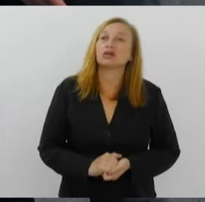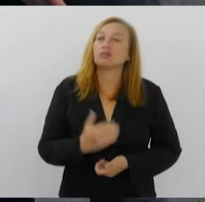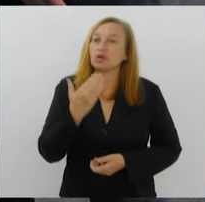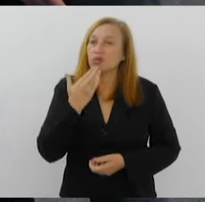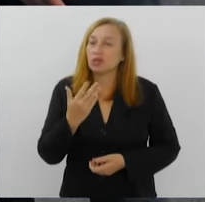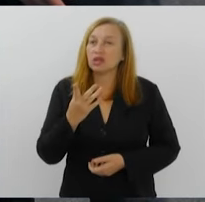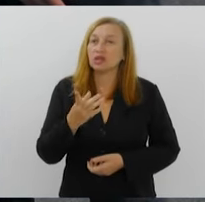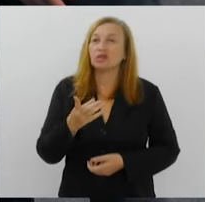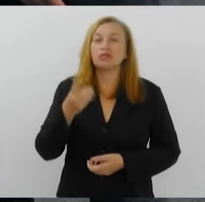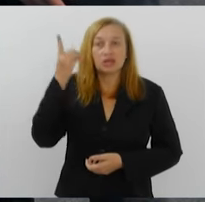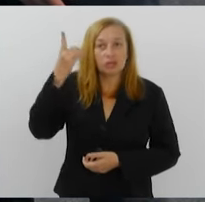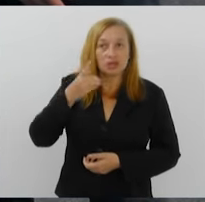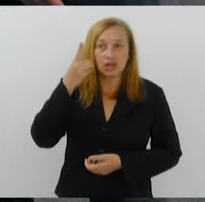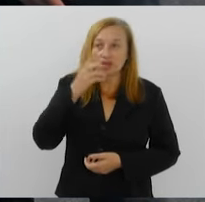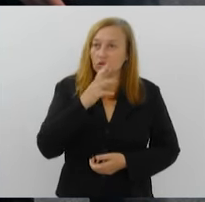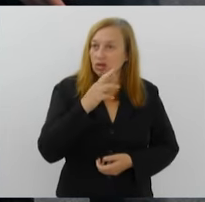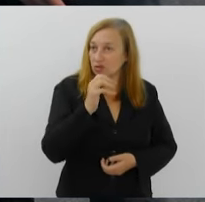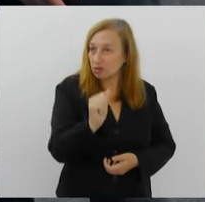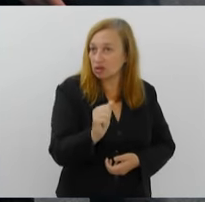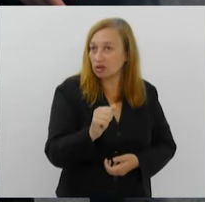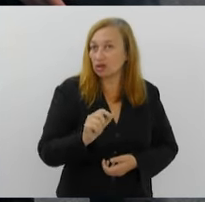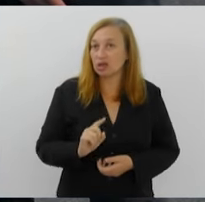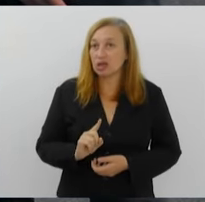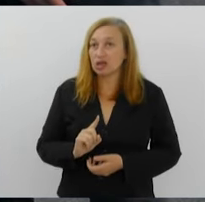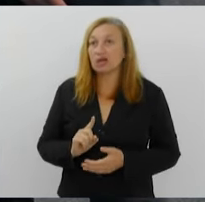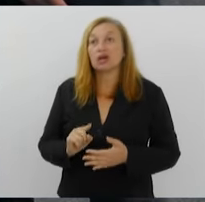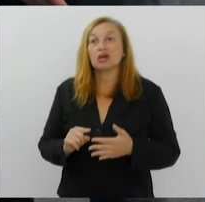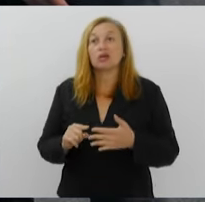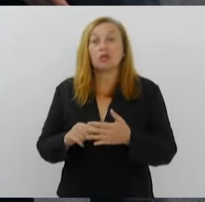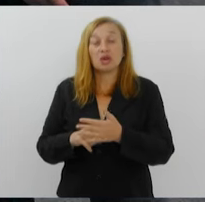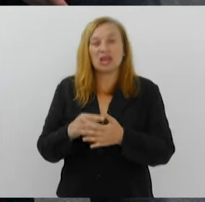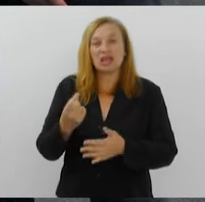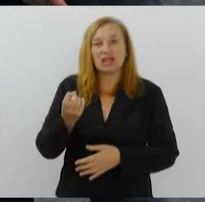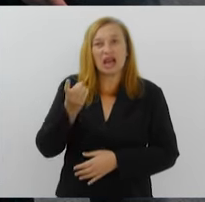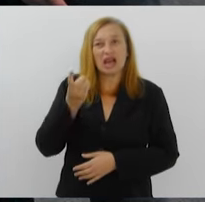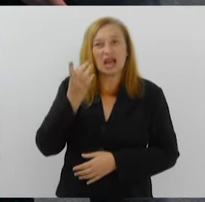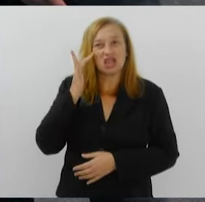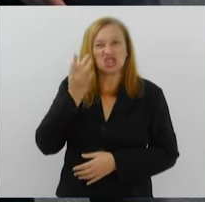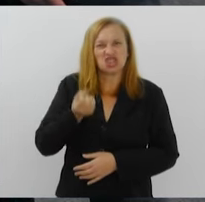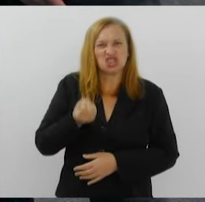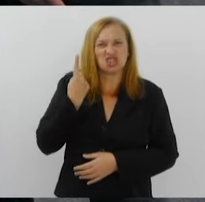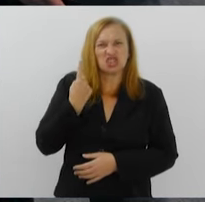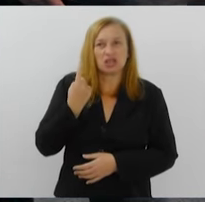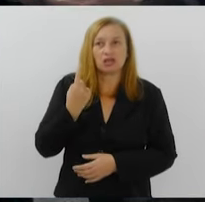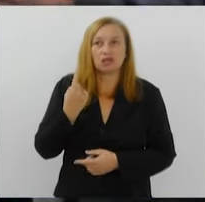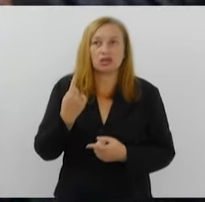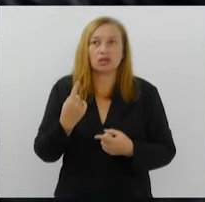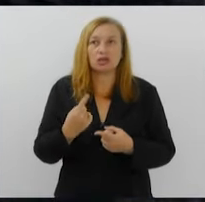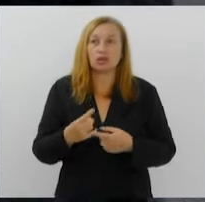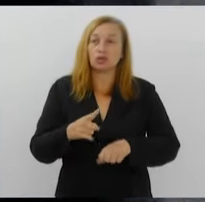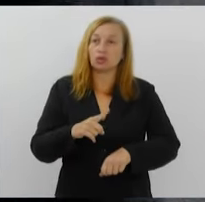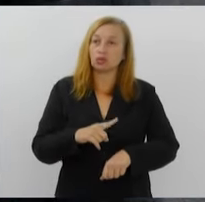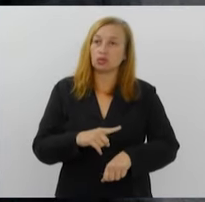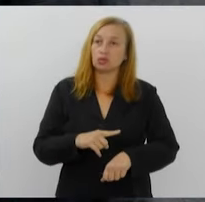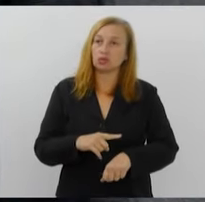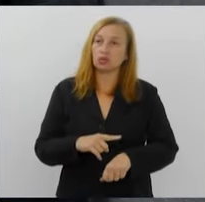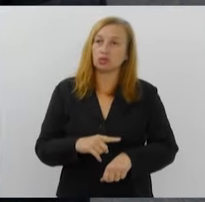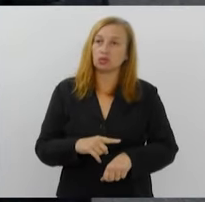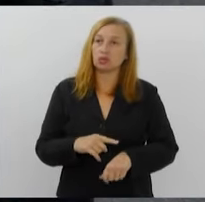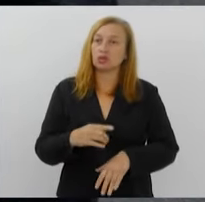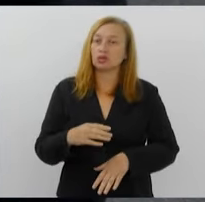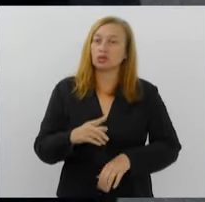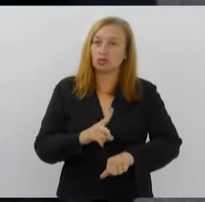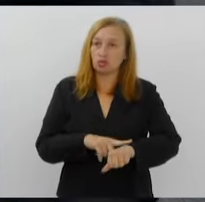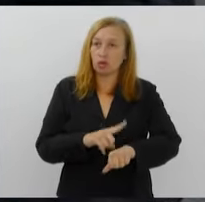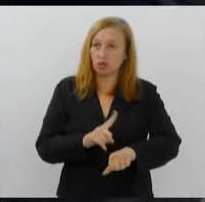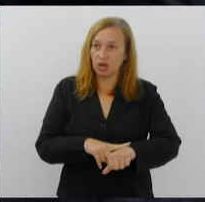deputado Amorim, o que ele estaria estranhando é que nos autos